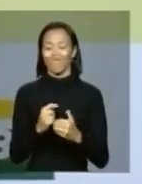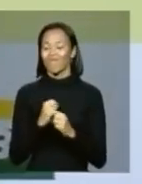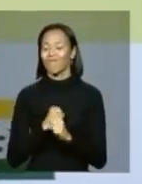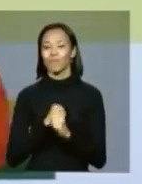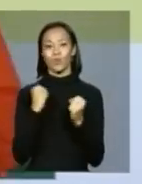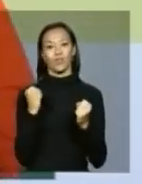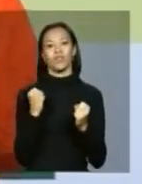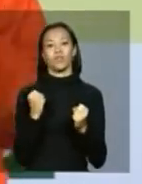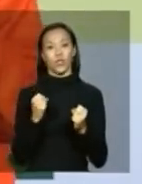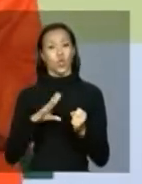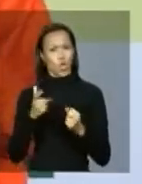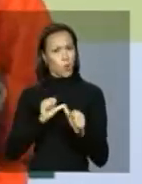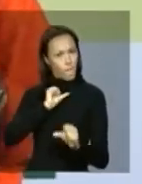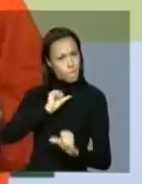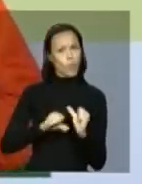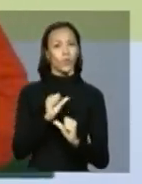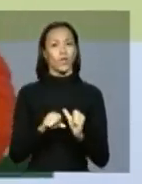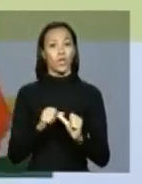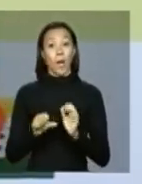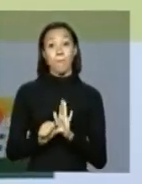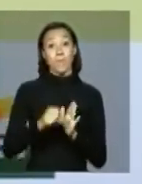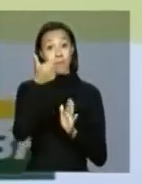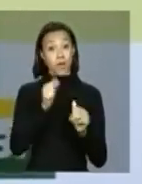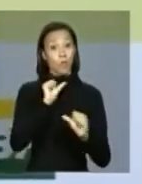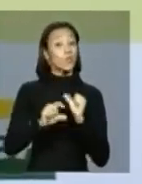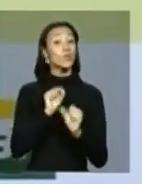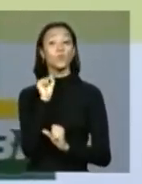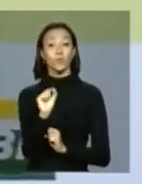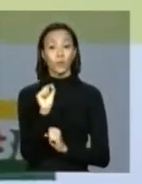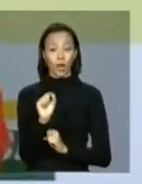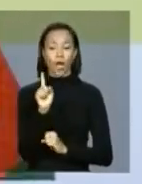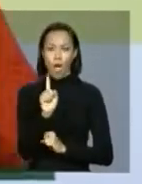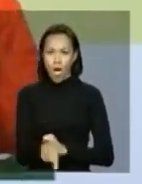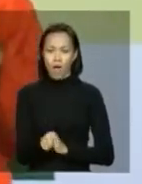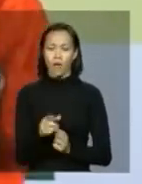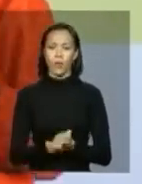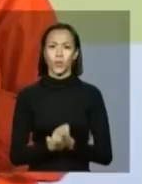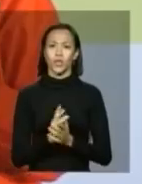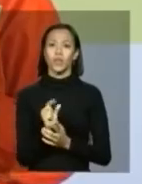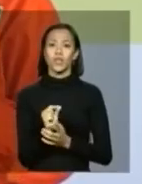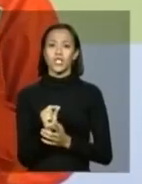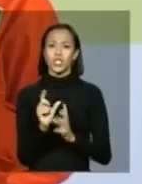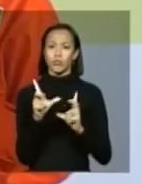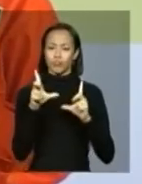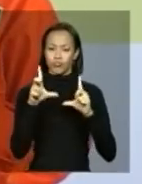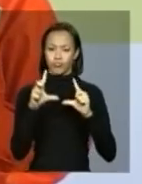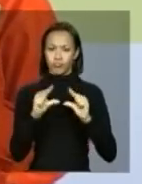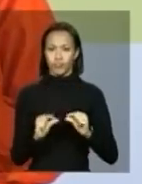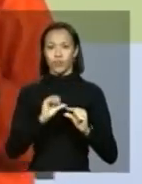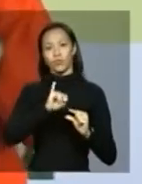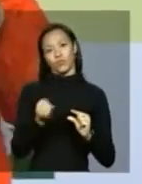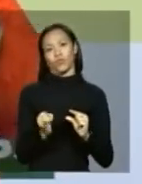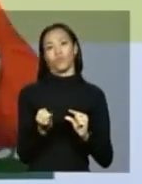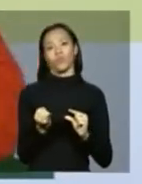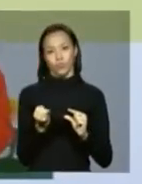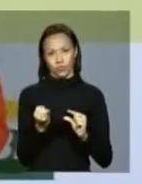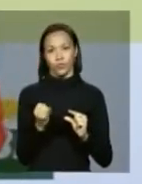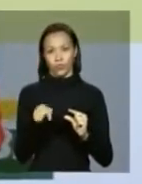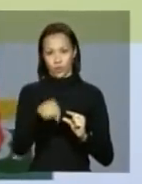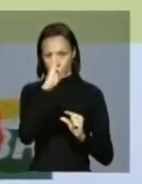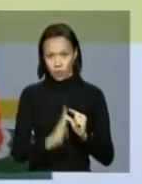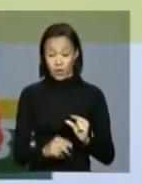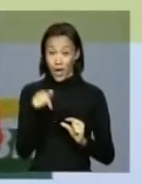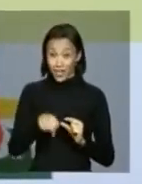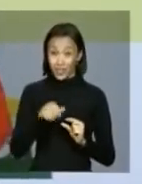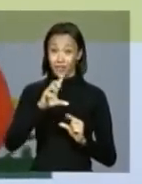país. A primeira grande mudança tem sido a redução dos juros. Os juros